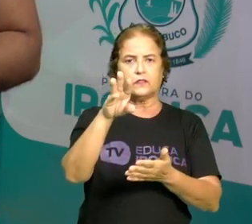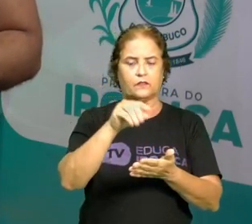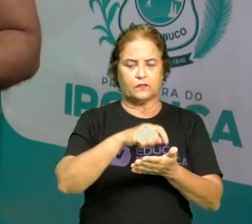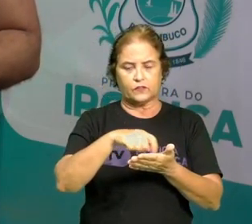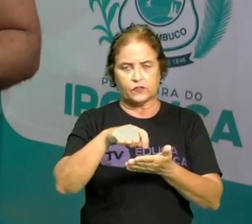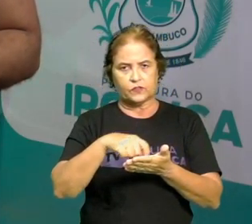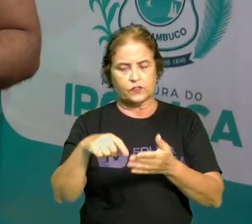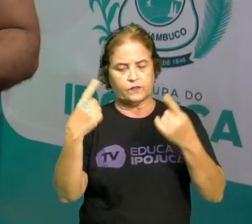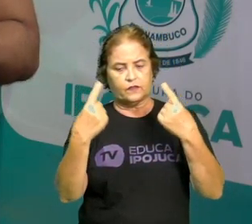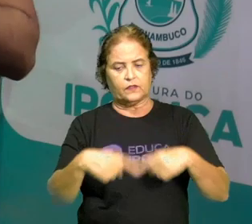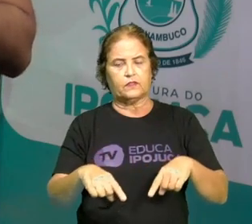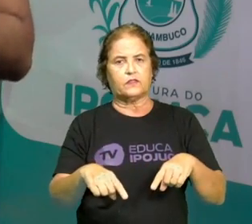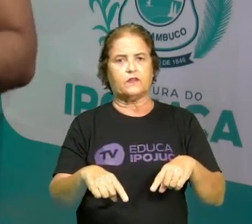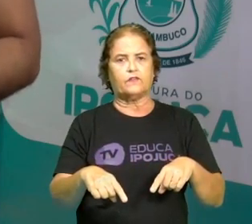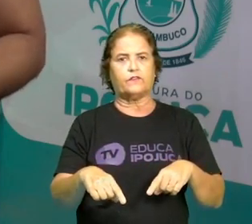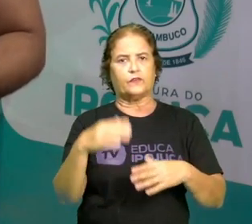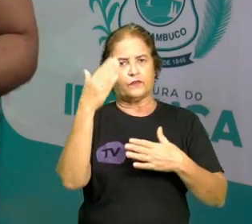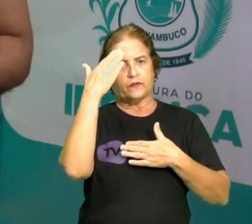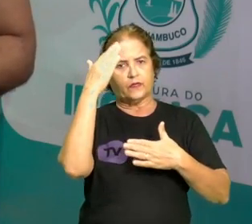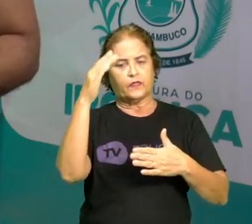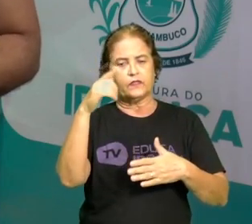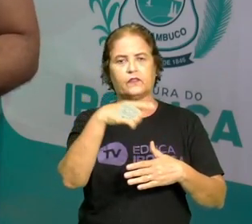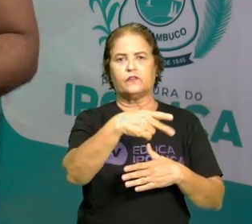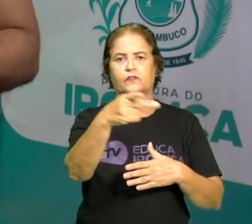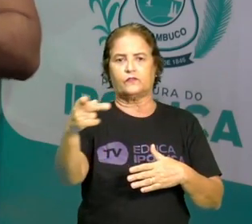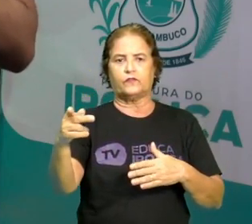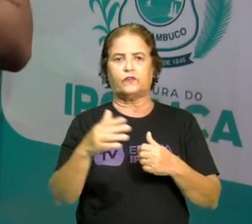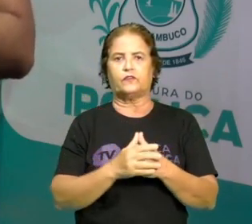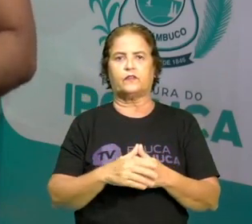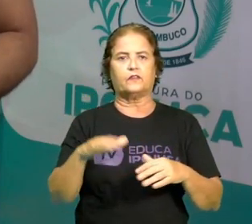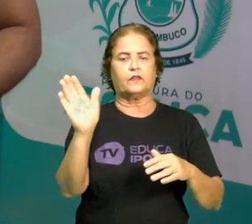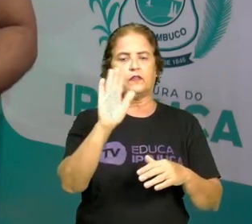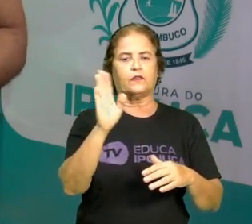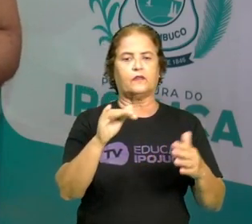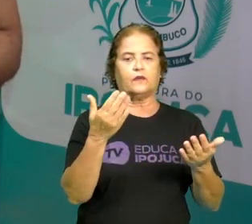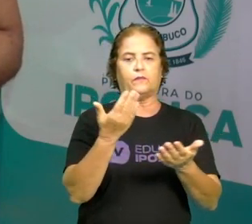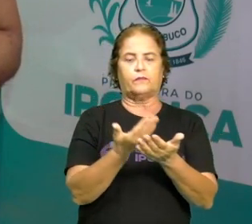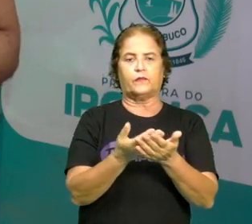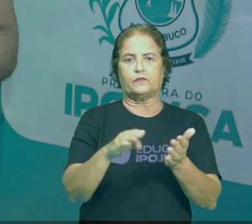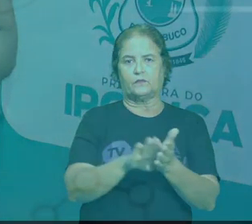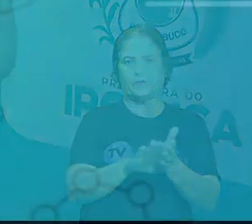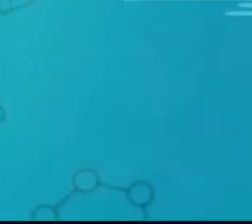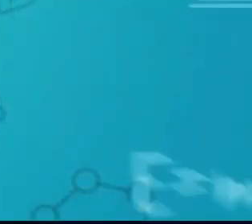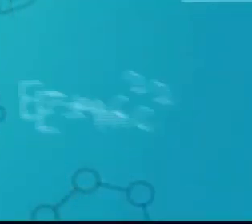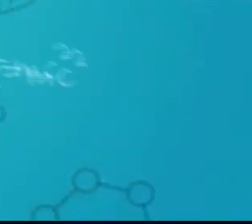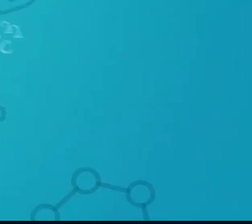desafio e eu agradeço a presença de vocês e até a próxima aula.